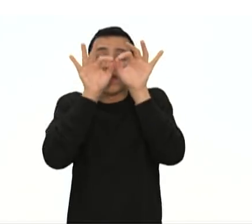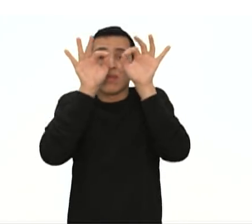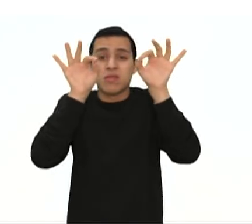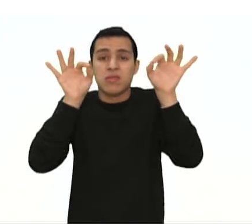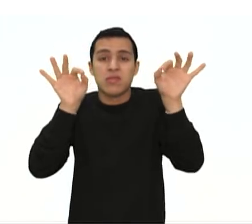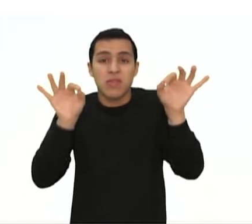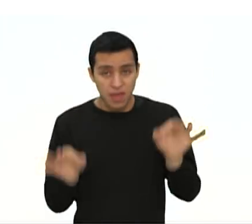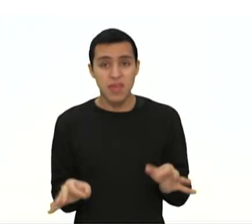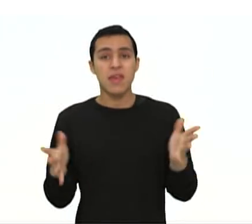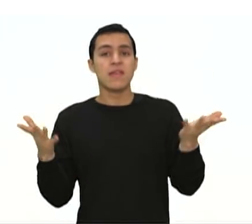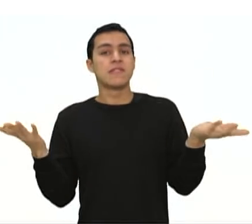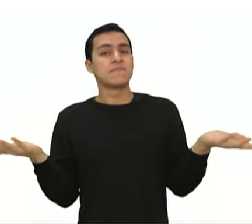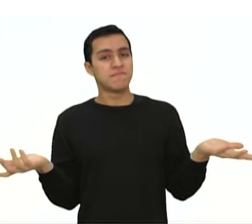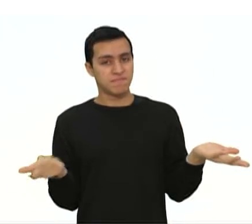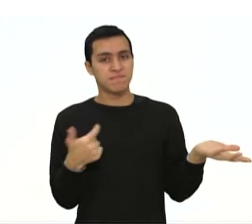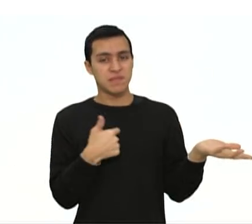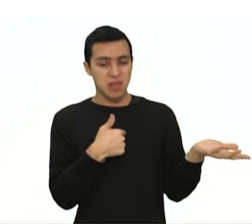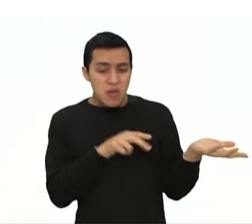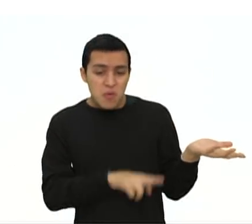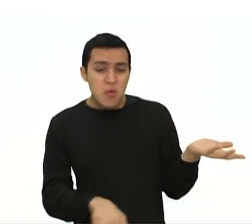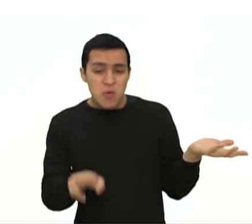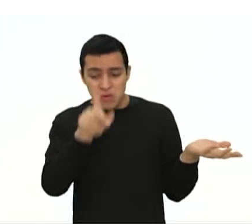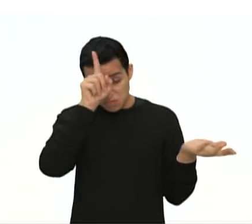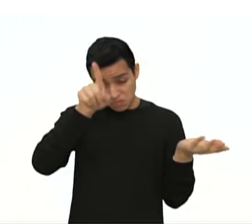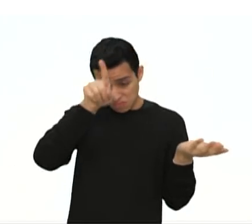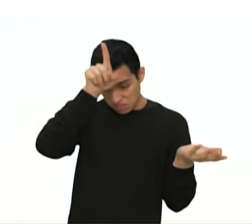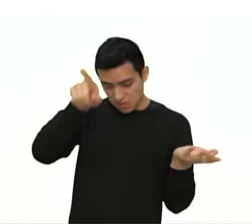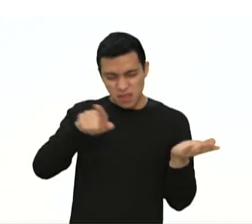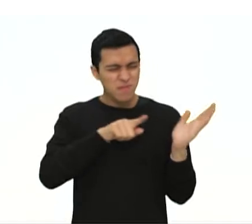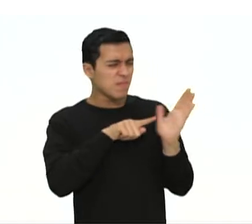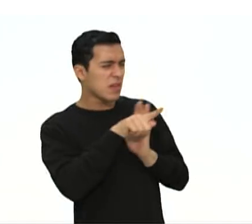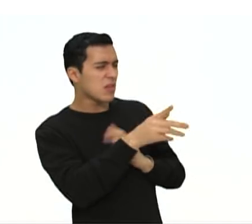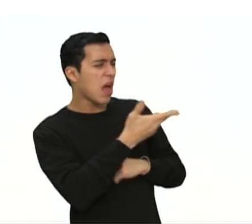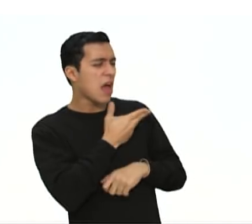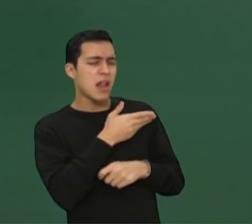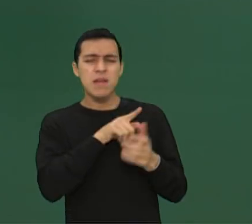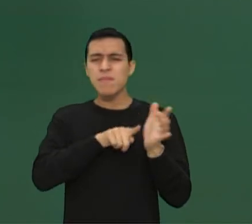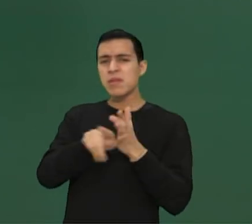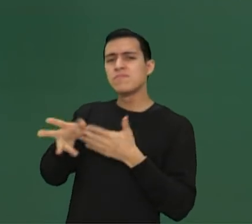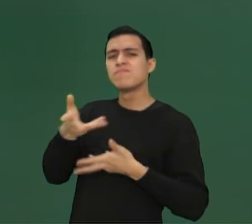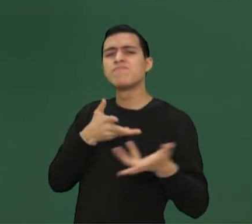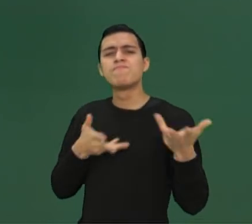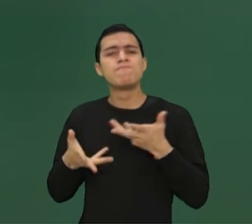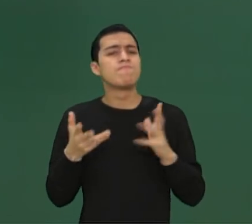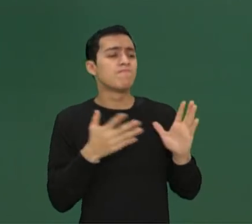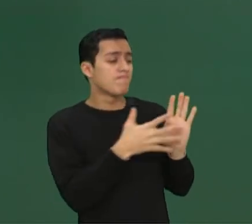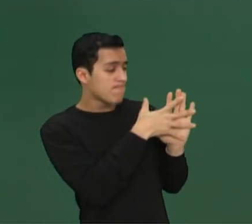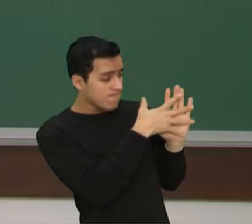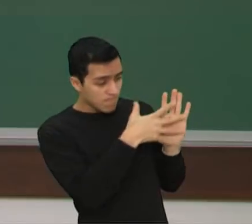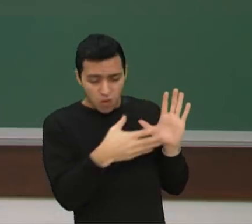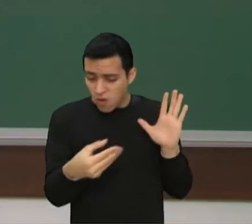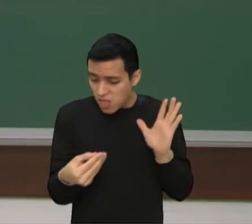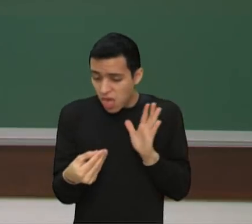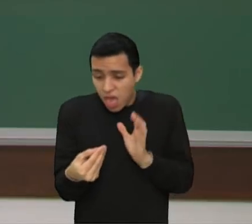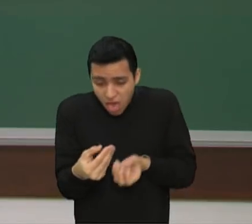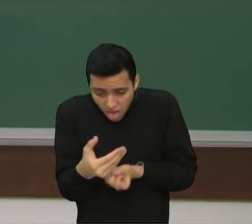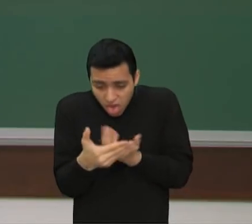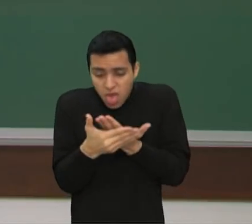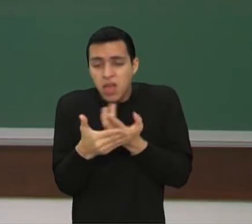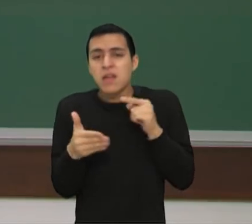fácil. Eu vou ali, uso um pouquinho da criatividade, pergunto para o colega, pergunto para o outro e a gente reproduz aí vários tipos